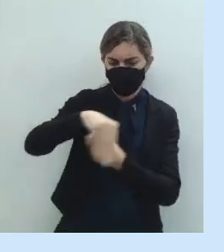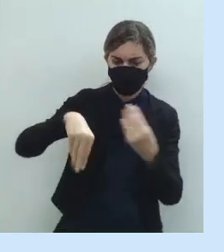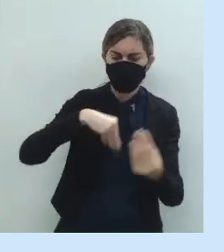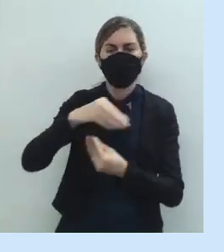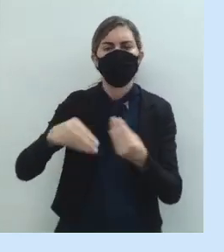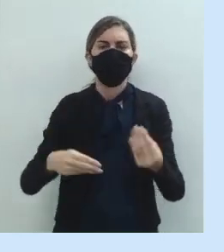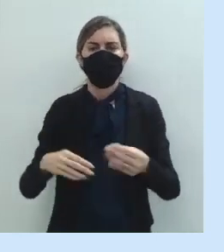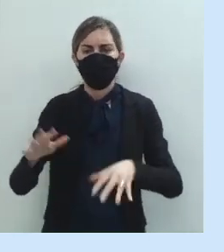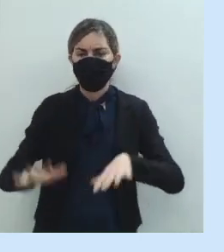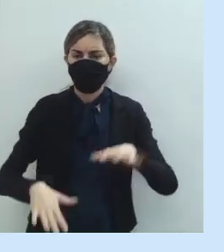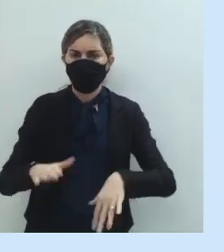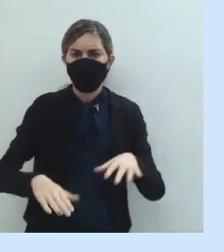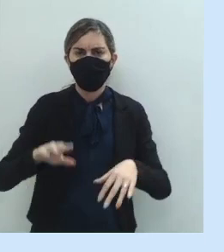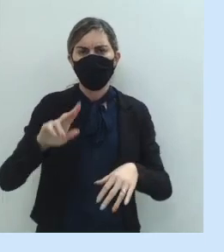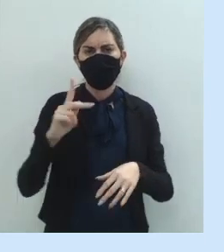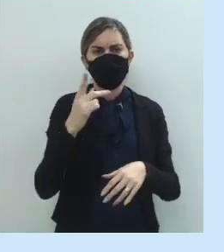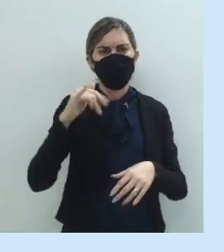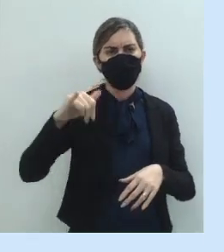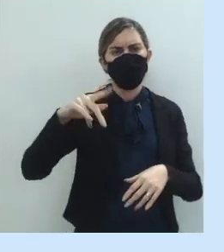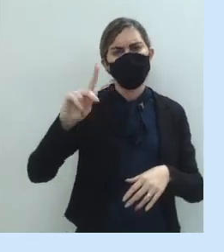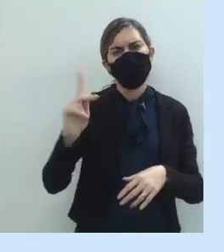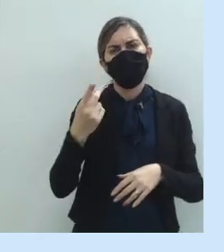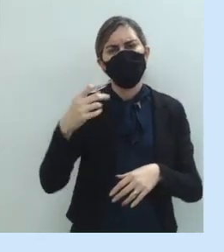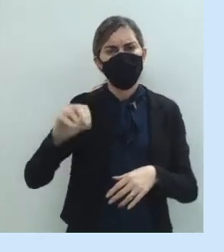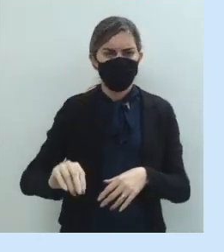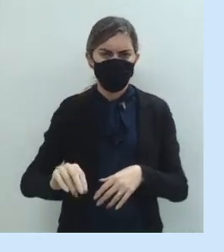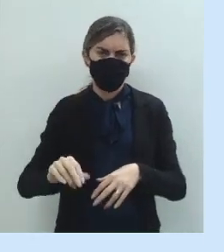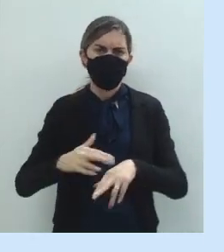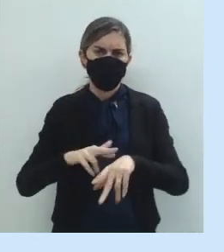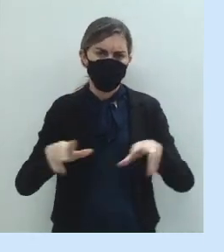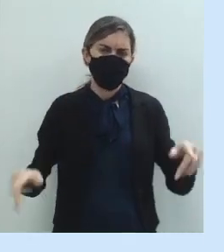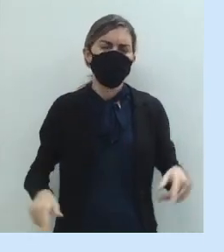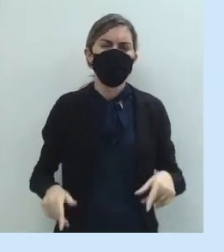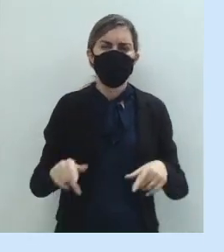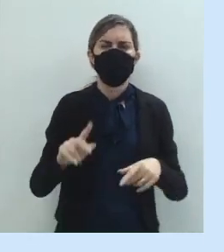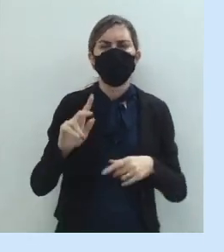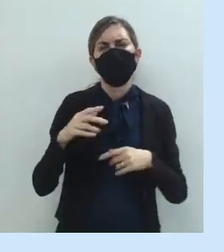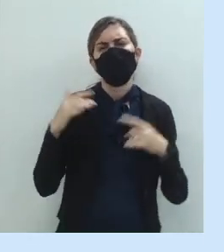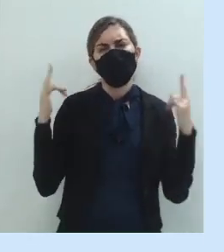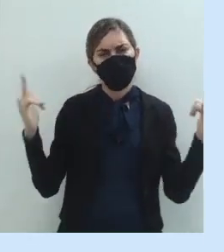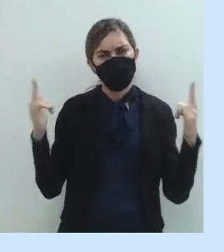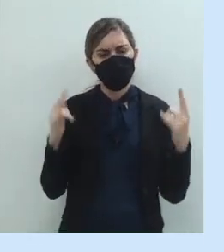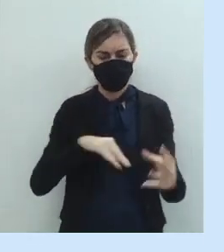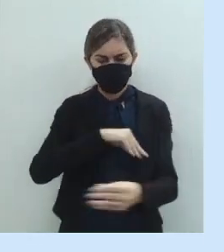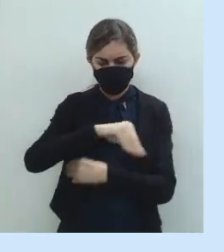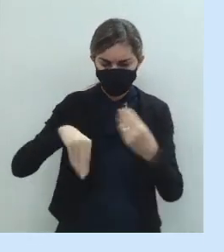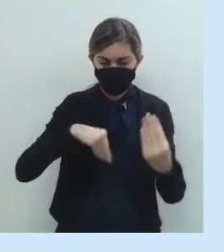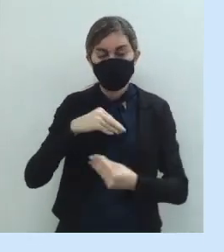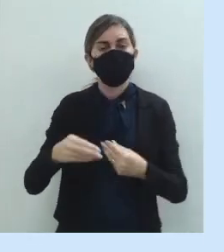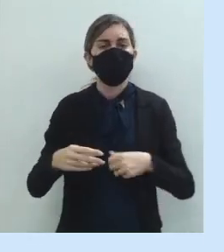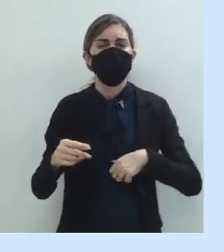misturando a batida do hip hop, misturando aos instrumentos do rock and roll e fazendo